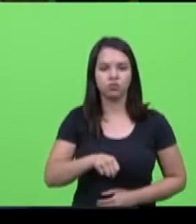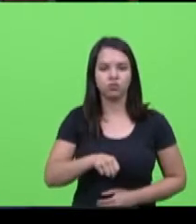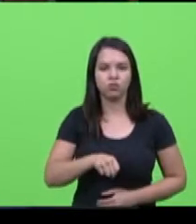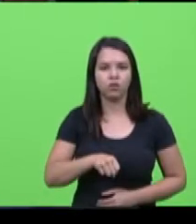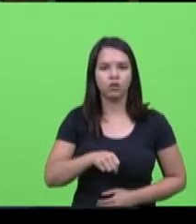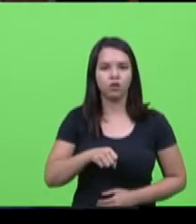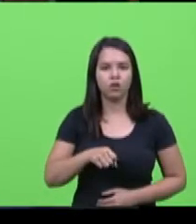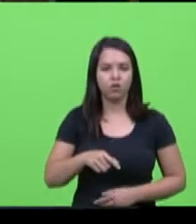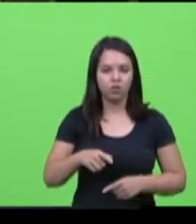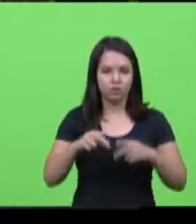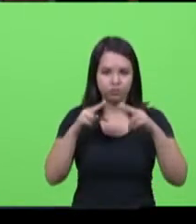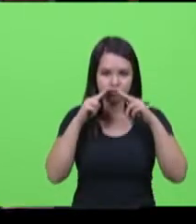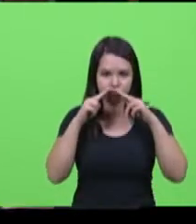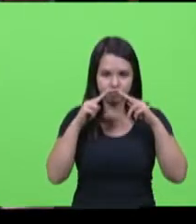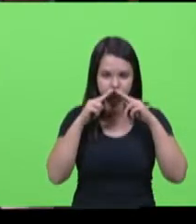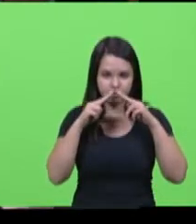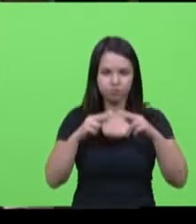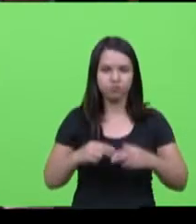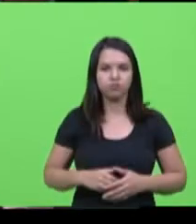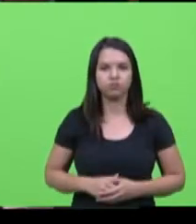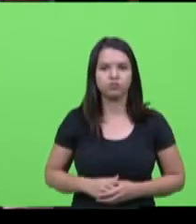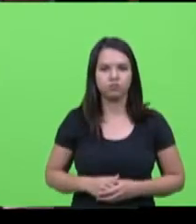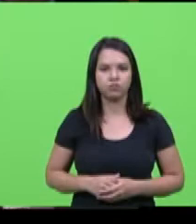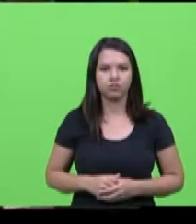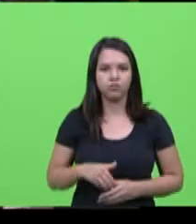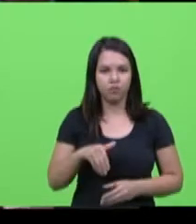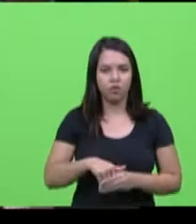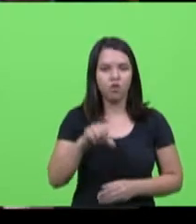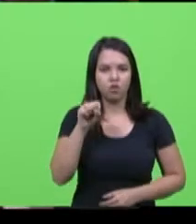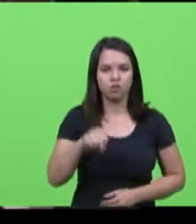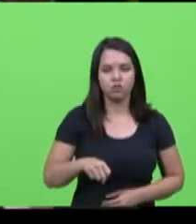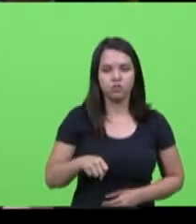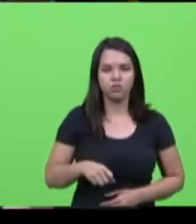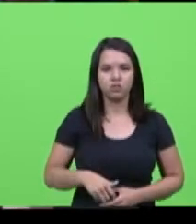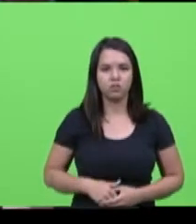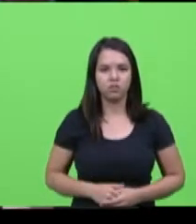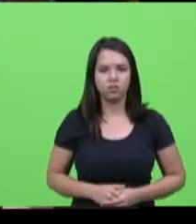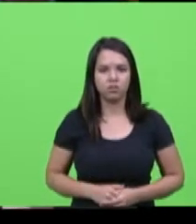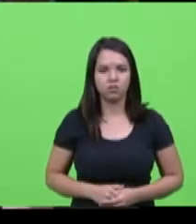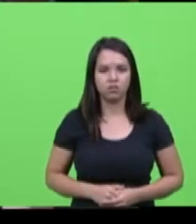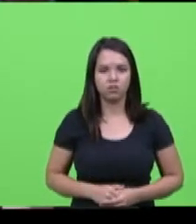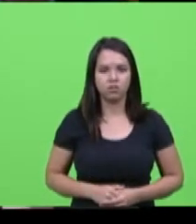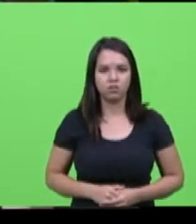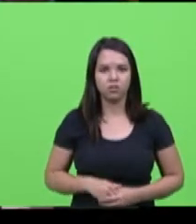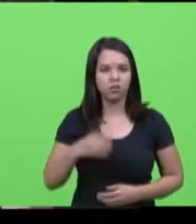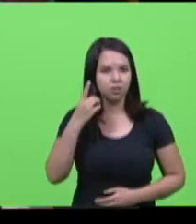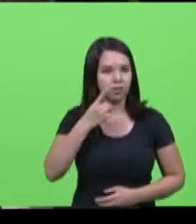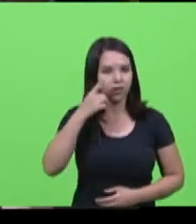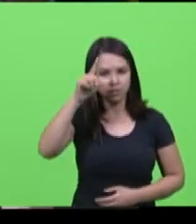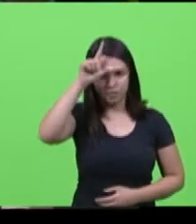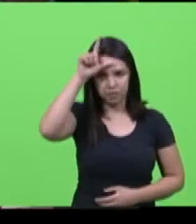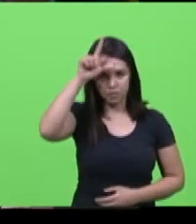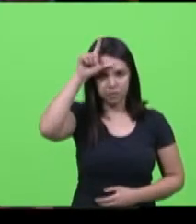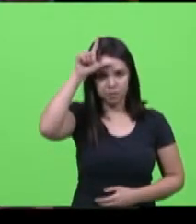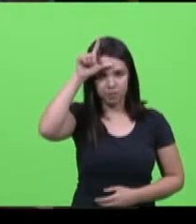Titon. Titon vota sim, senhor presidente. Deputado Sargento Lima.